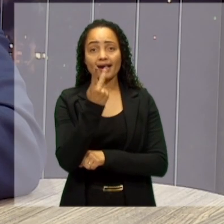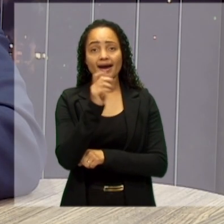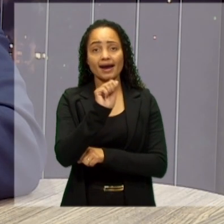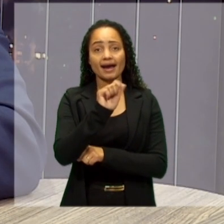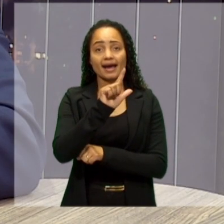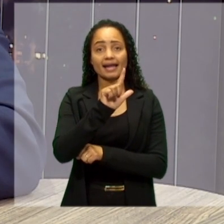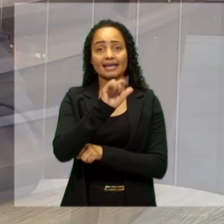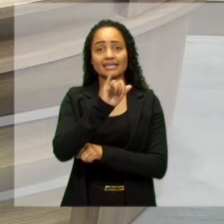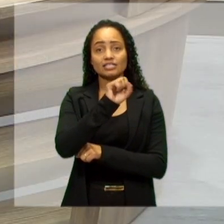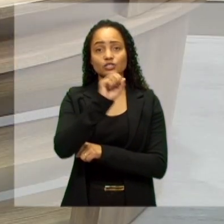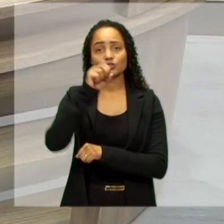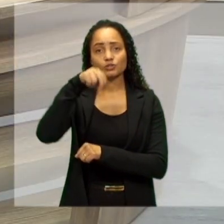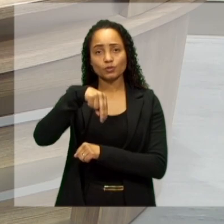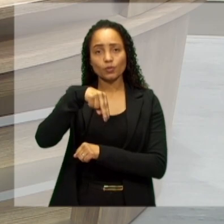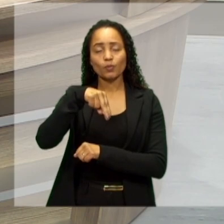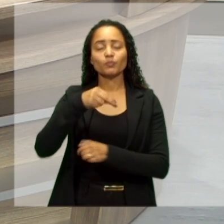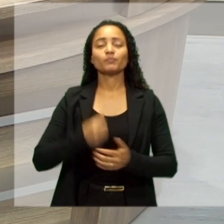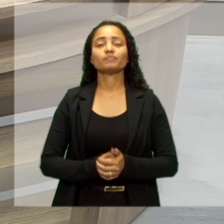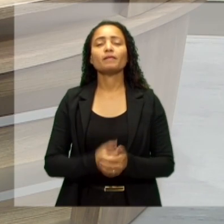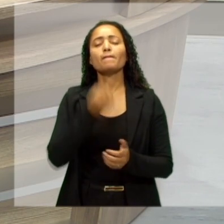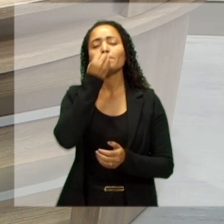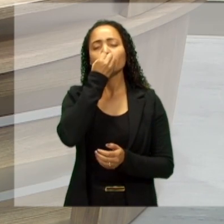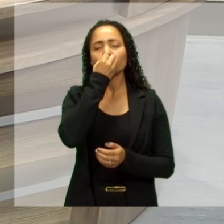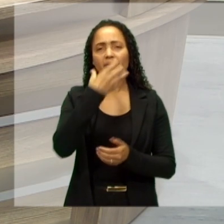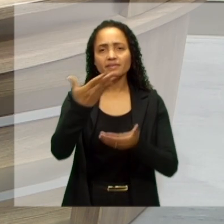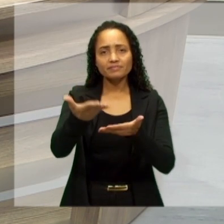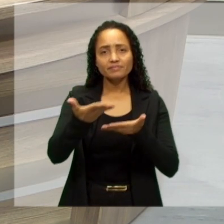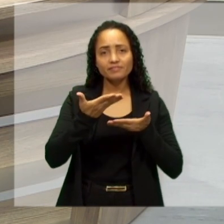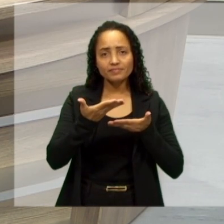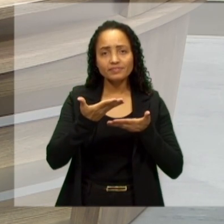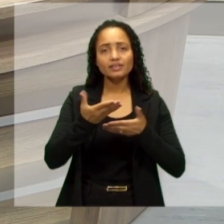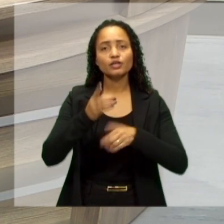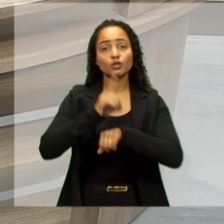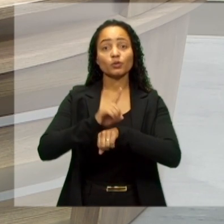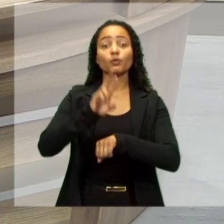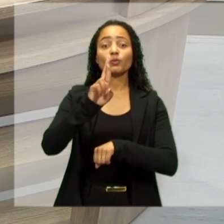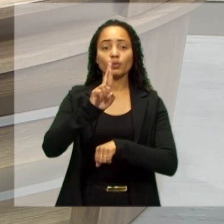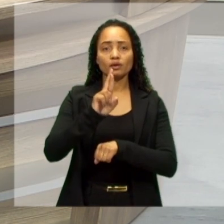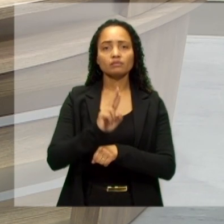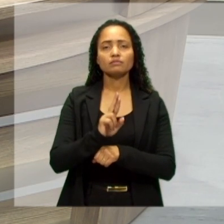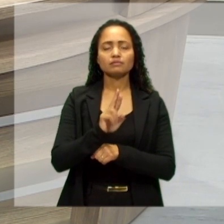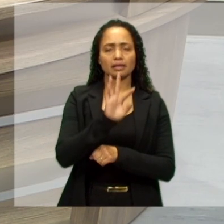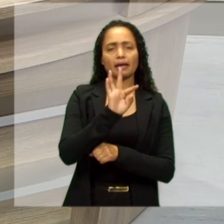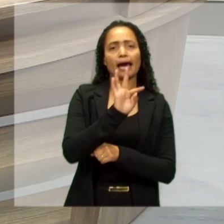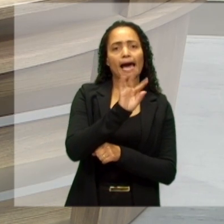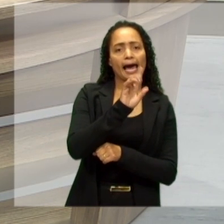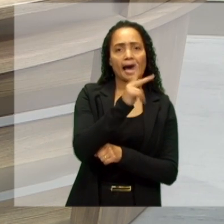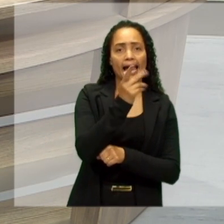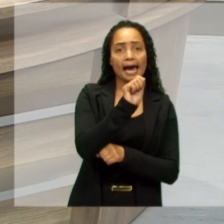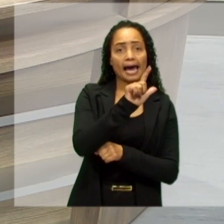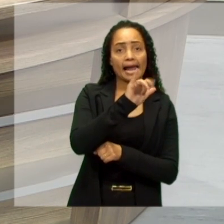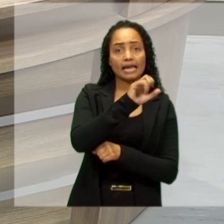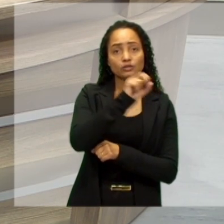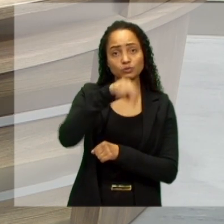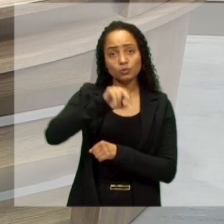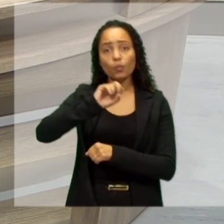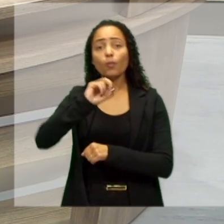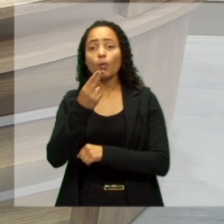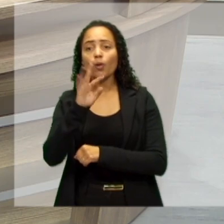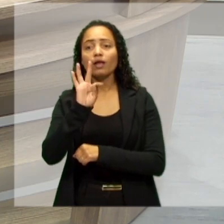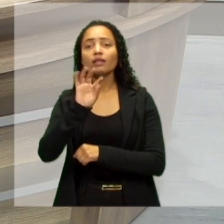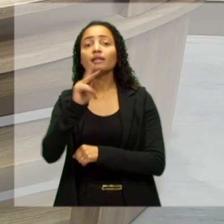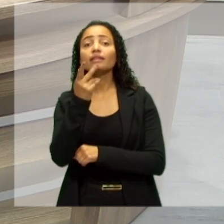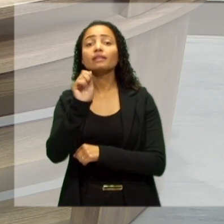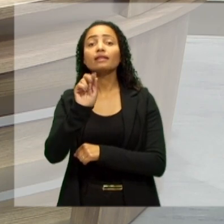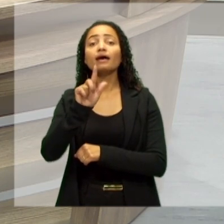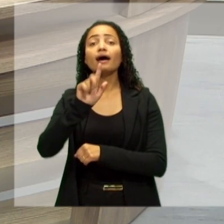Tarley Nolli. Seja bem-vindo, doutor Tarley. Alisson ou Tarley? Alisson. Doutor Alisson, muito